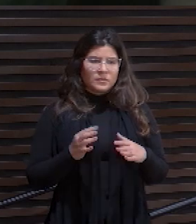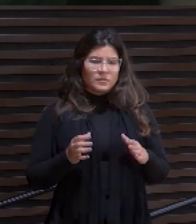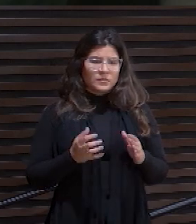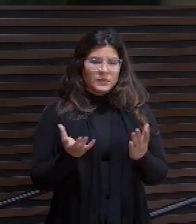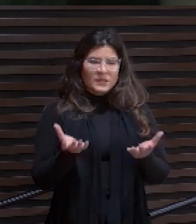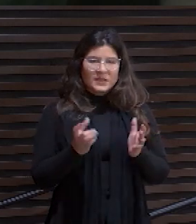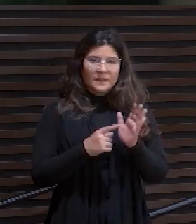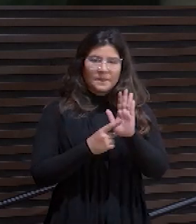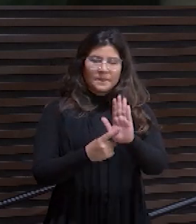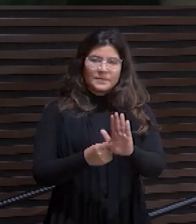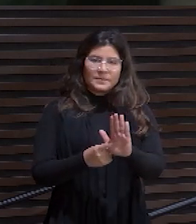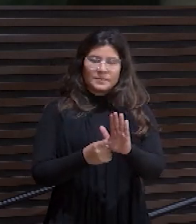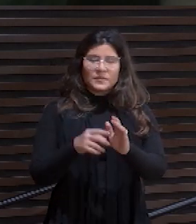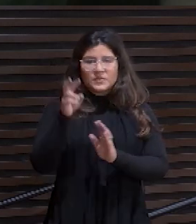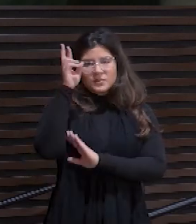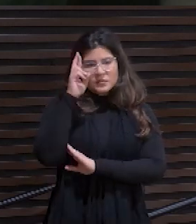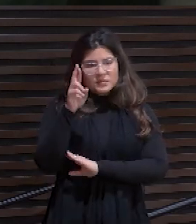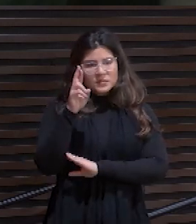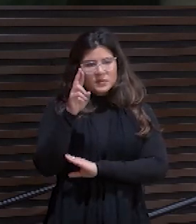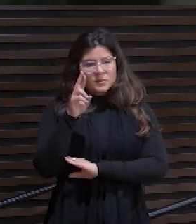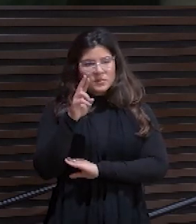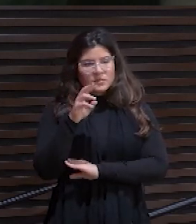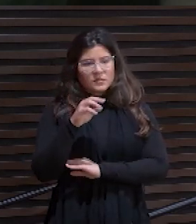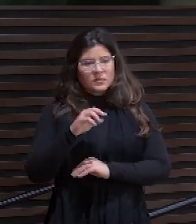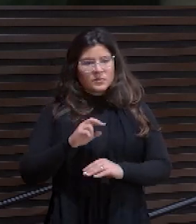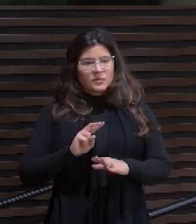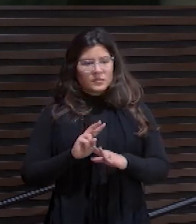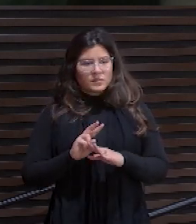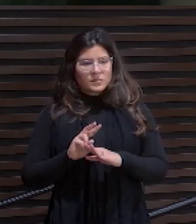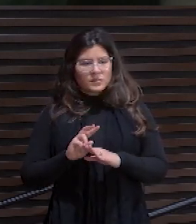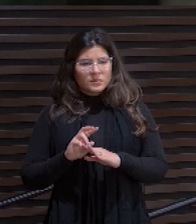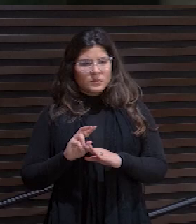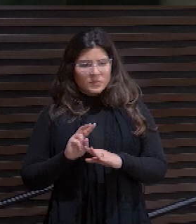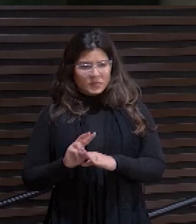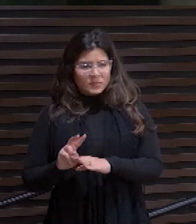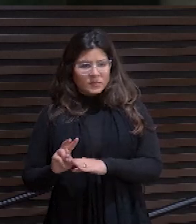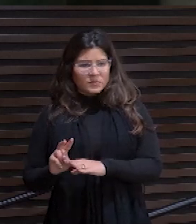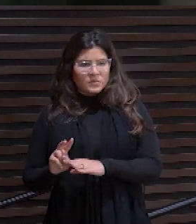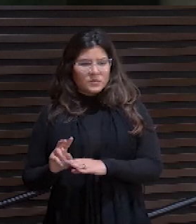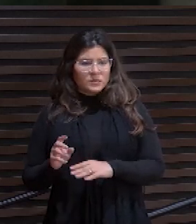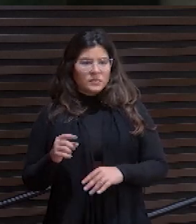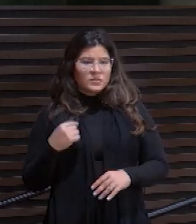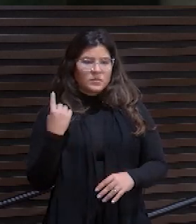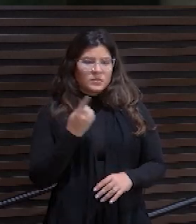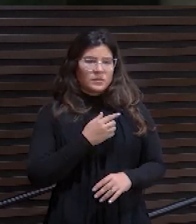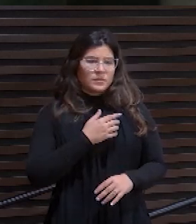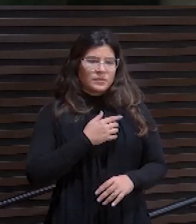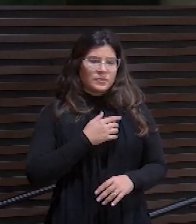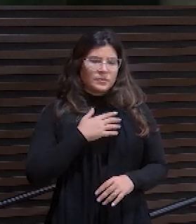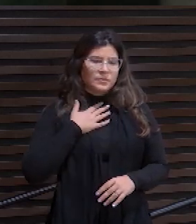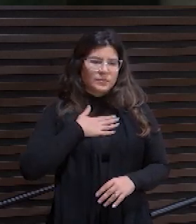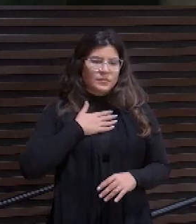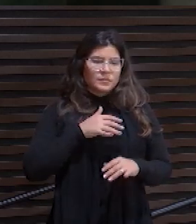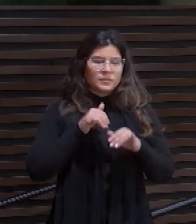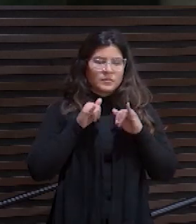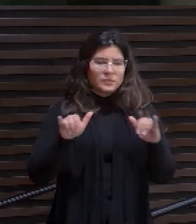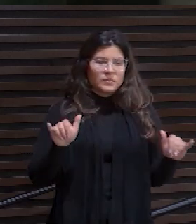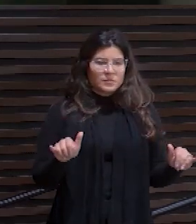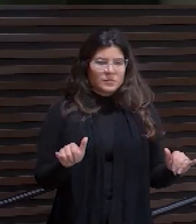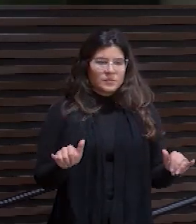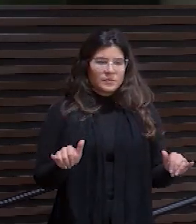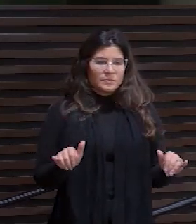irmãos. Gostaria só de fazer uma observação antes da gente avançar. Quando nós combatemos aqui esse